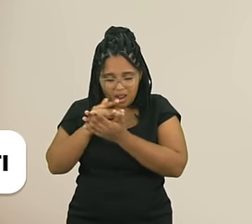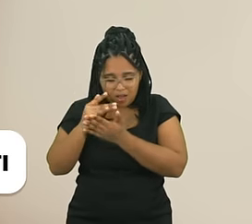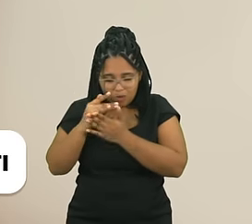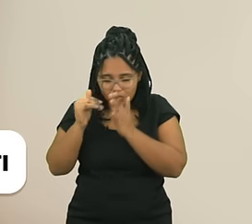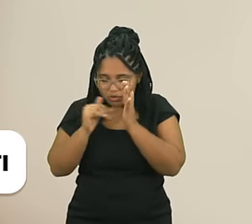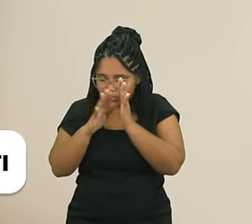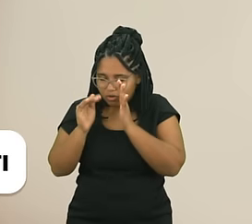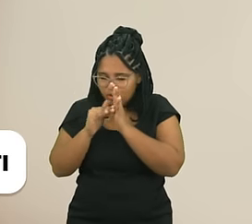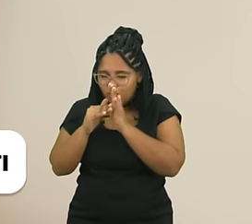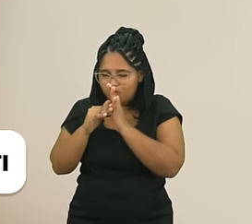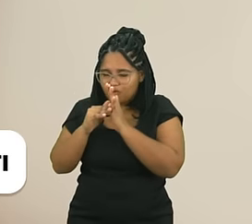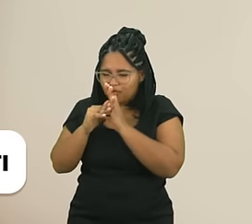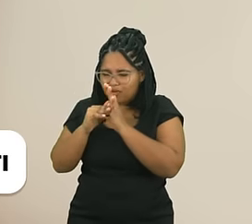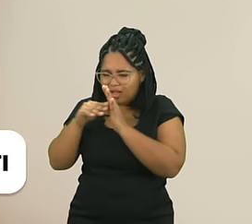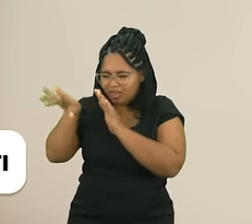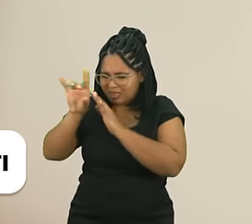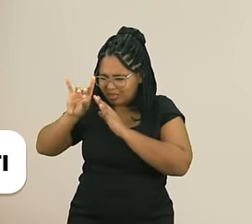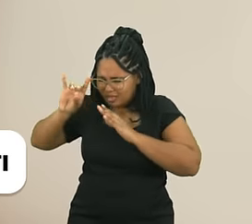grandioso és tu.